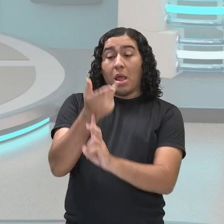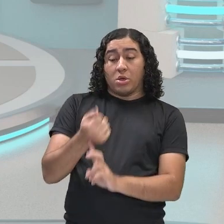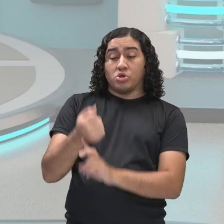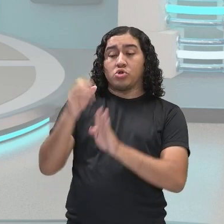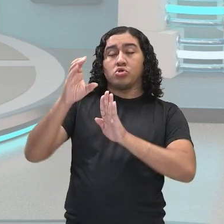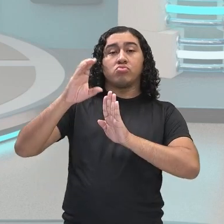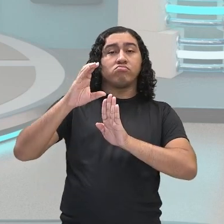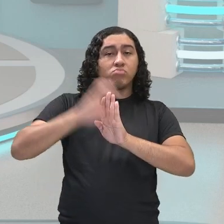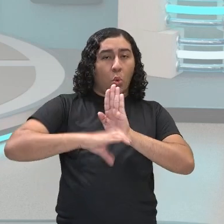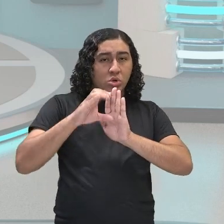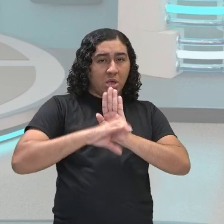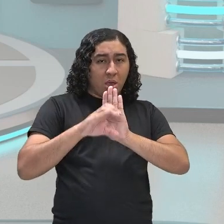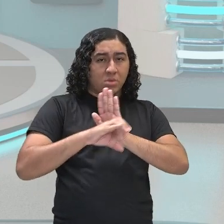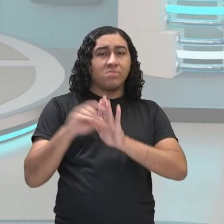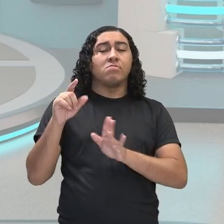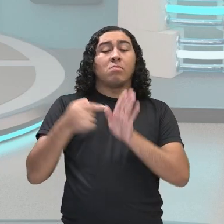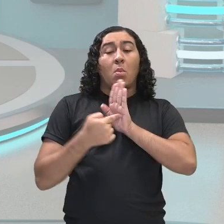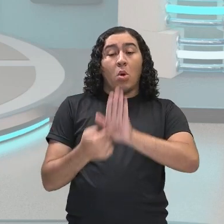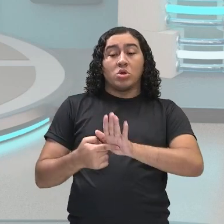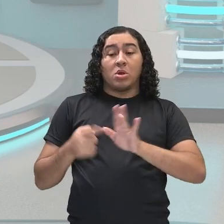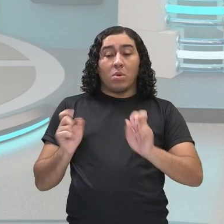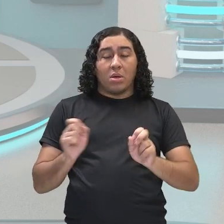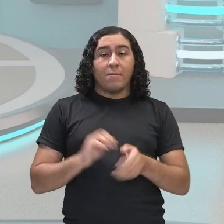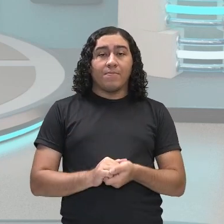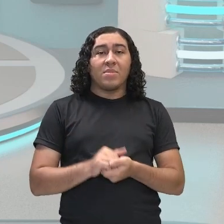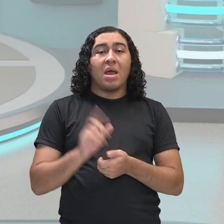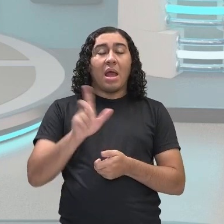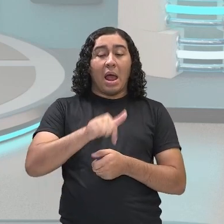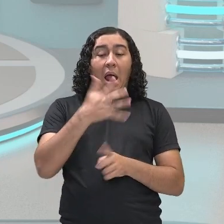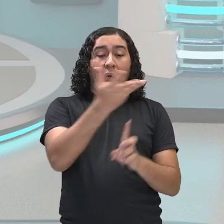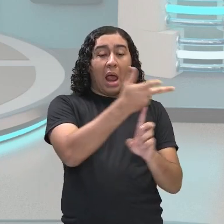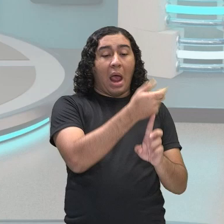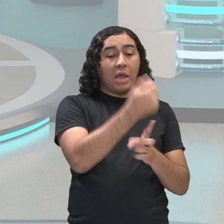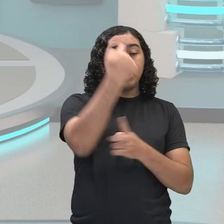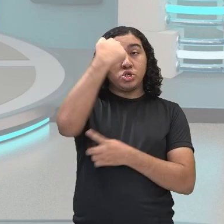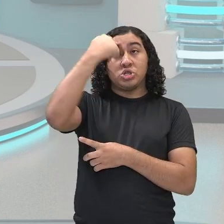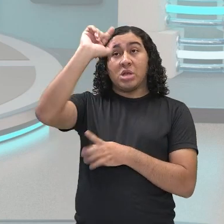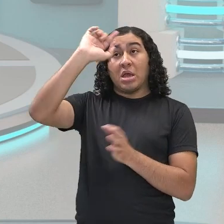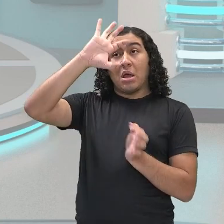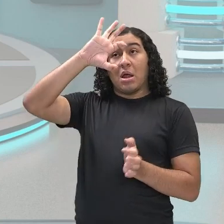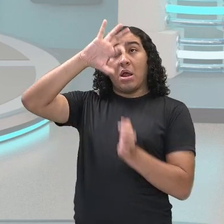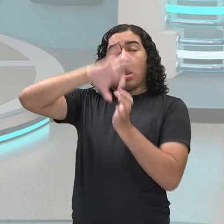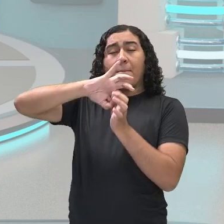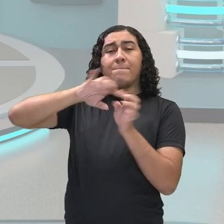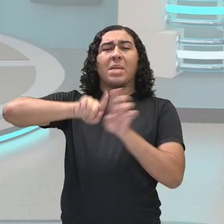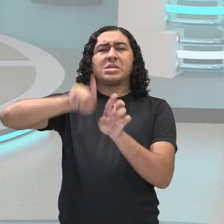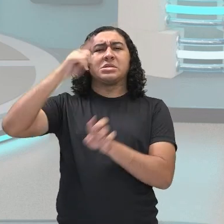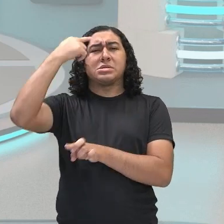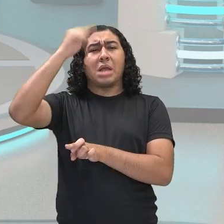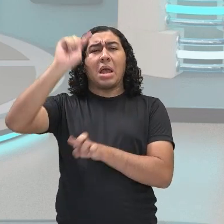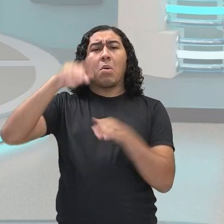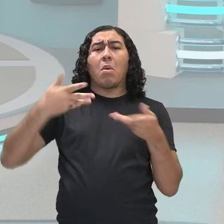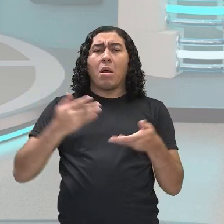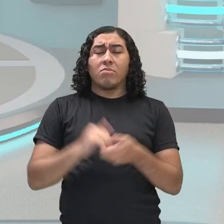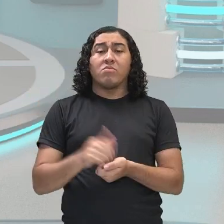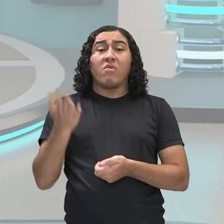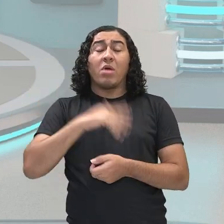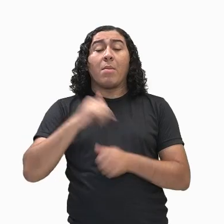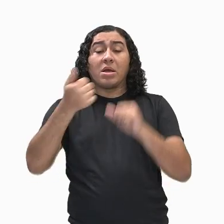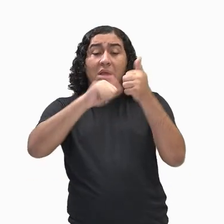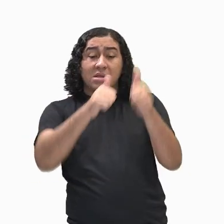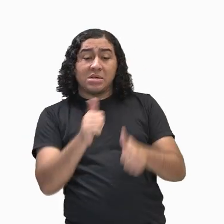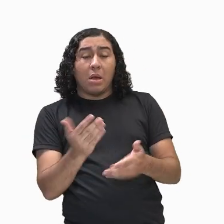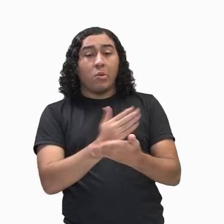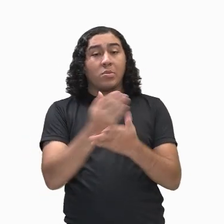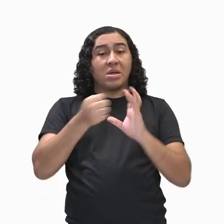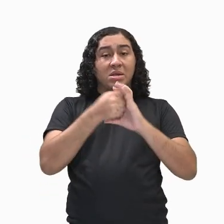traz essa relação, né? Da arte-ideia. Né? O que é? Que ideia é essa? Vamos ver algumas